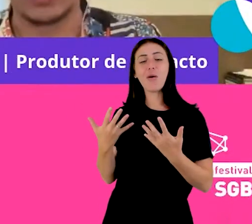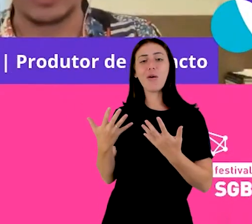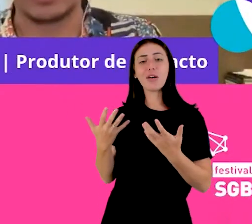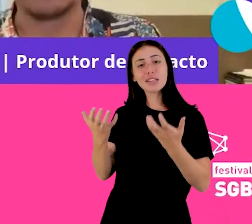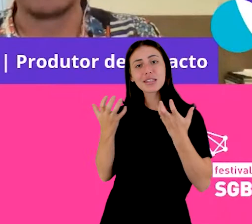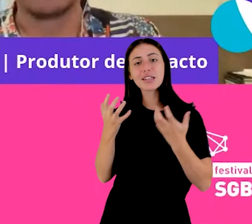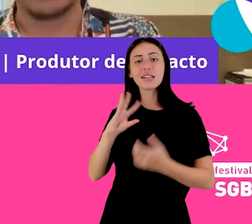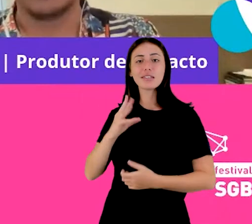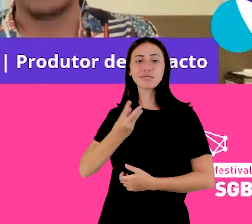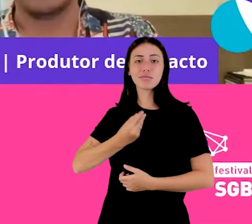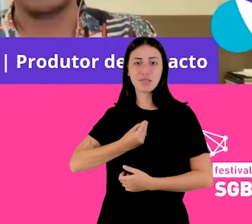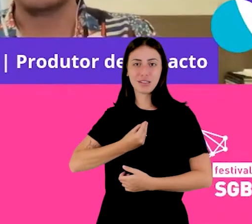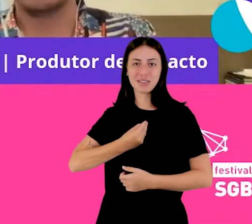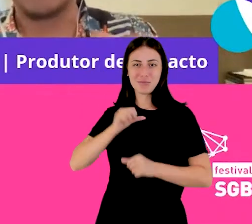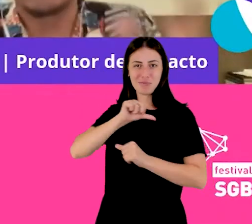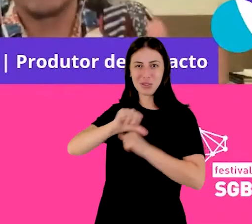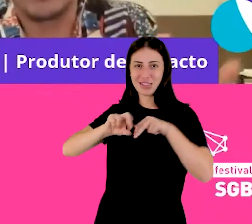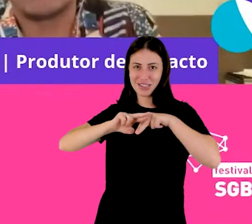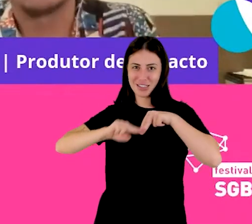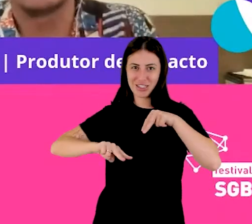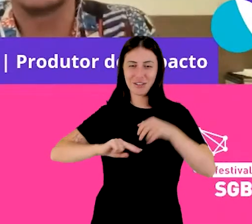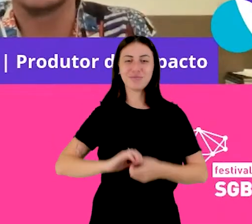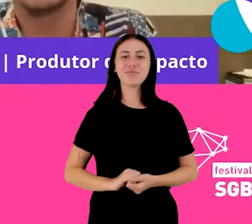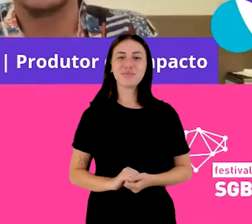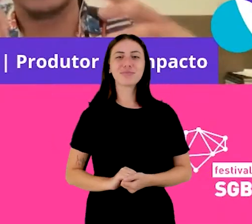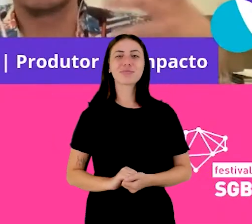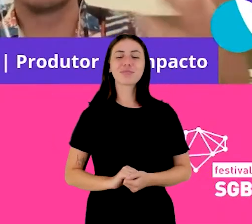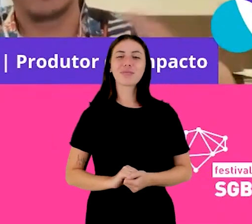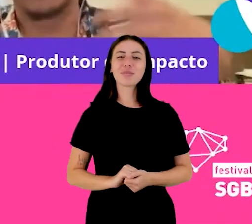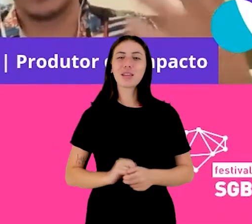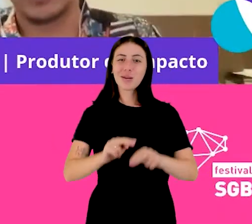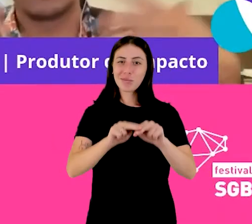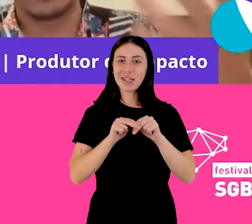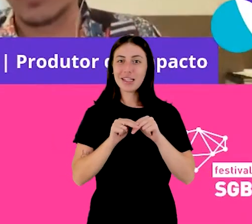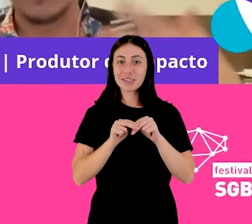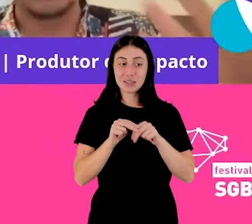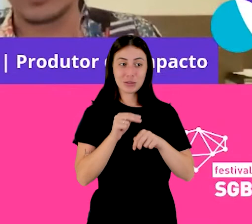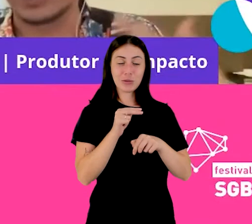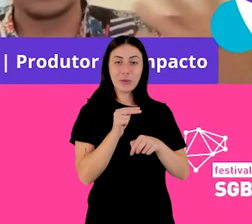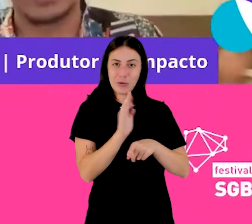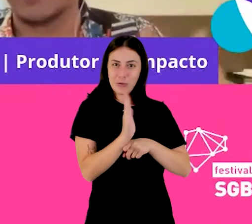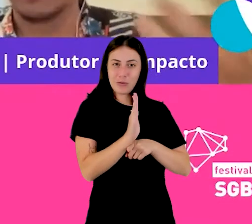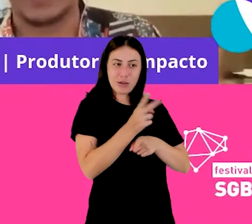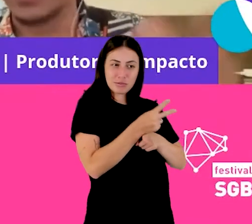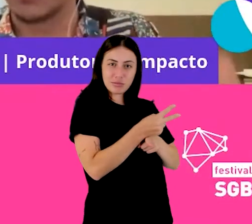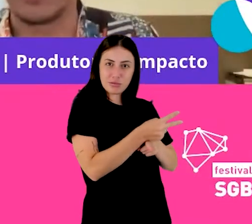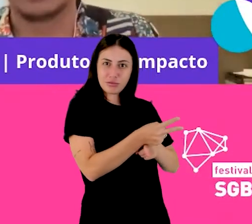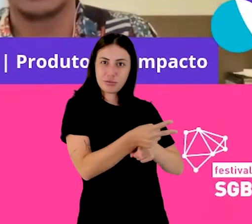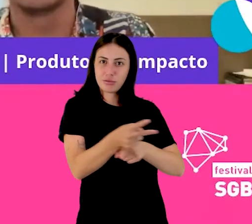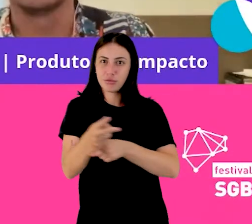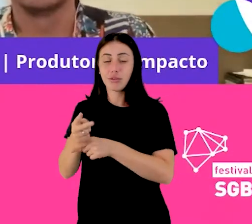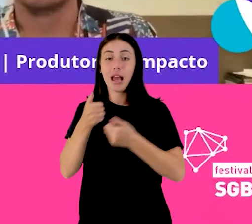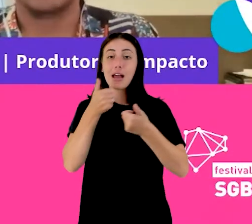dessa história, né? E foi uma coisa muito legal, isso foi feito muito mais um processo ali íntimo